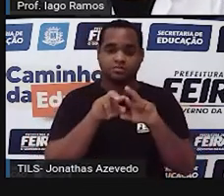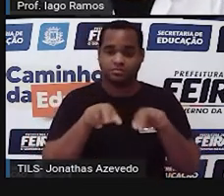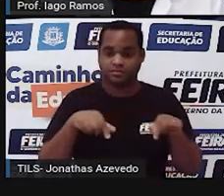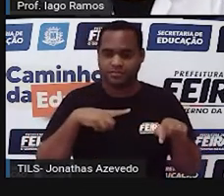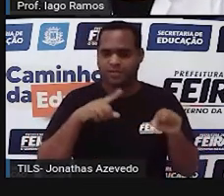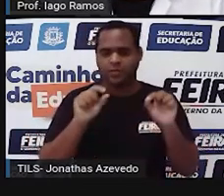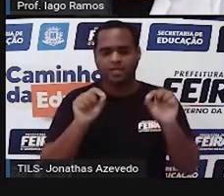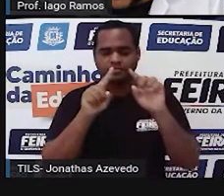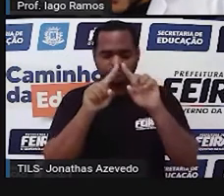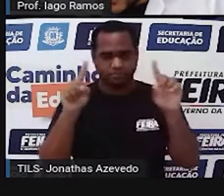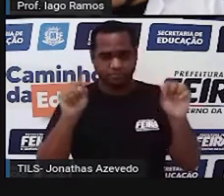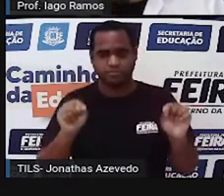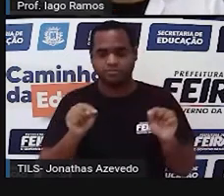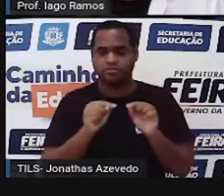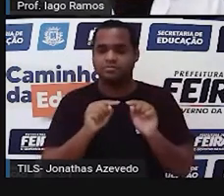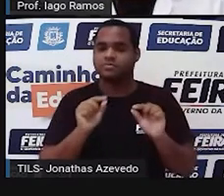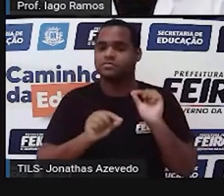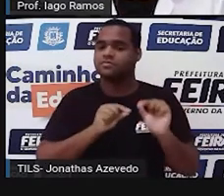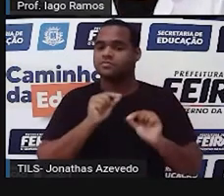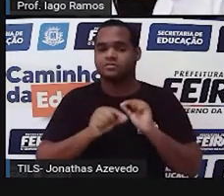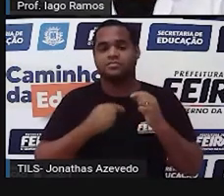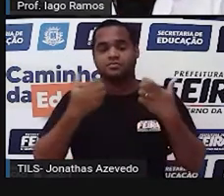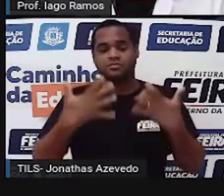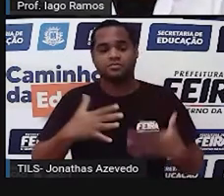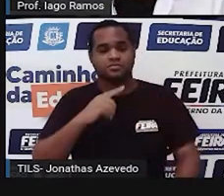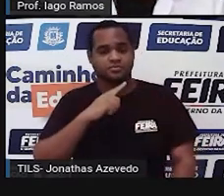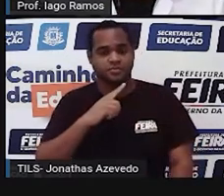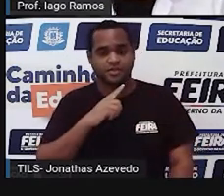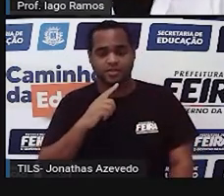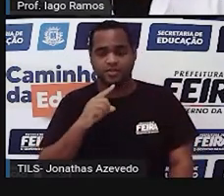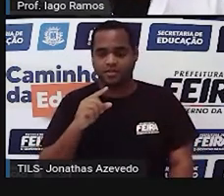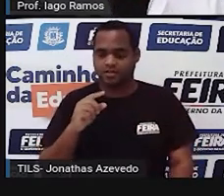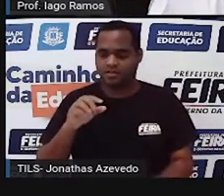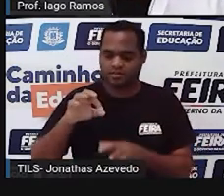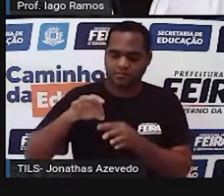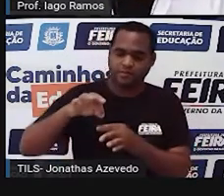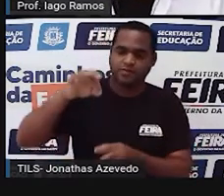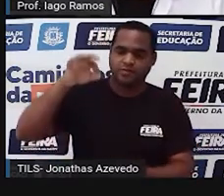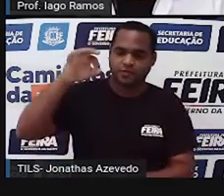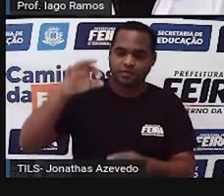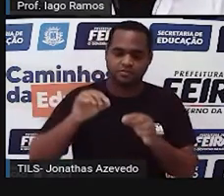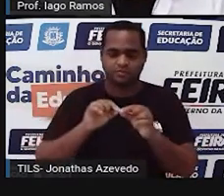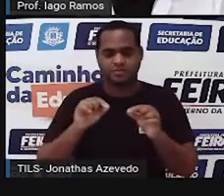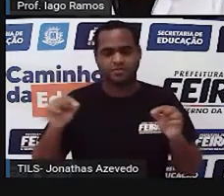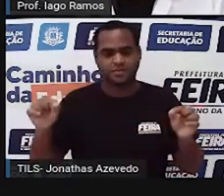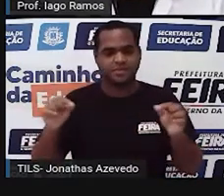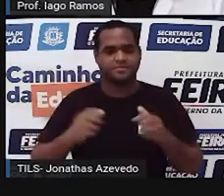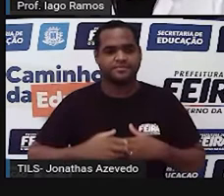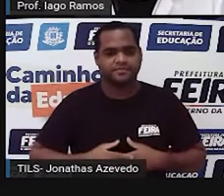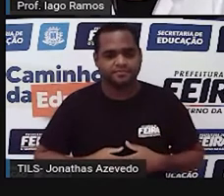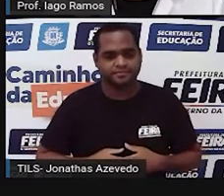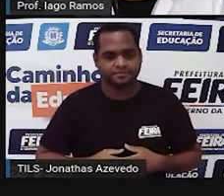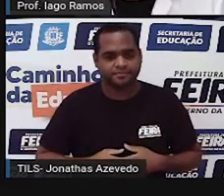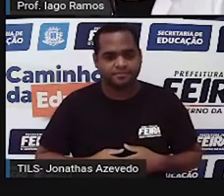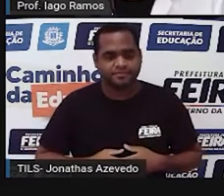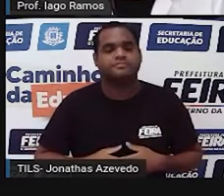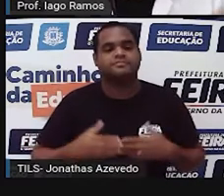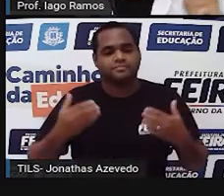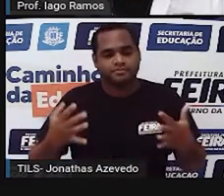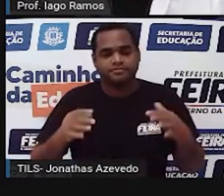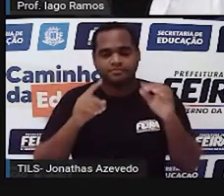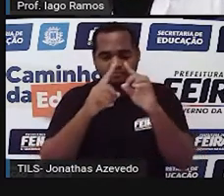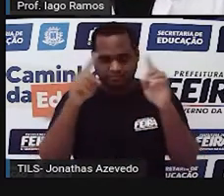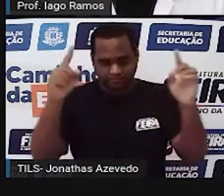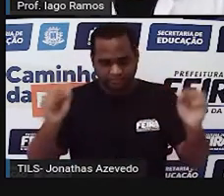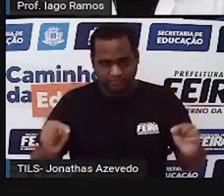que é que o quadrado tem e o quadrado ele tem altura e comprimento Tá bom então quadrado